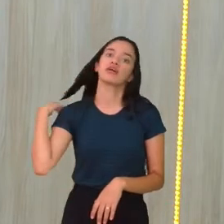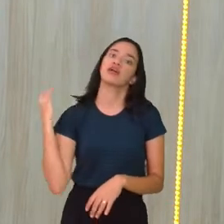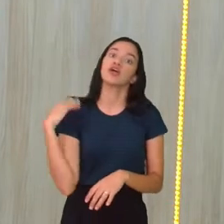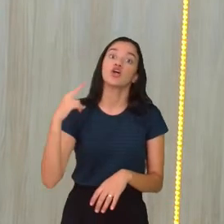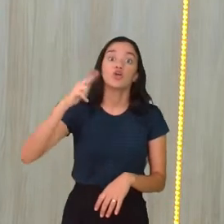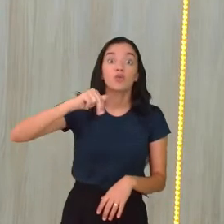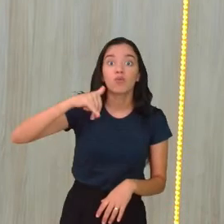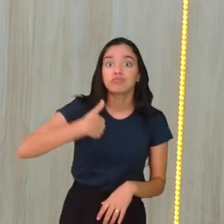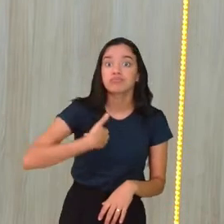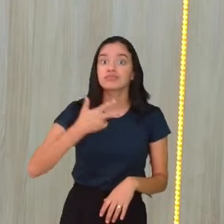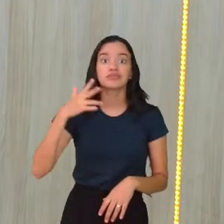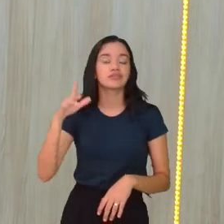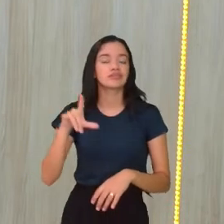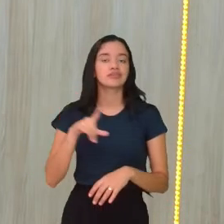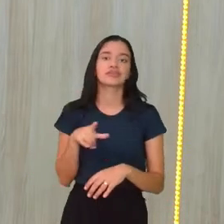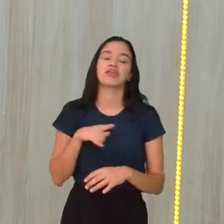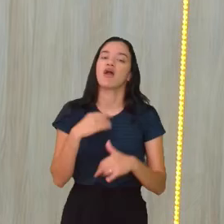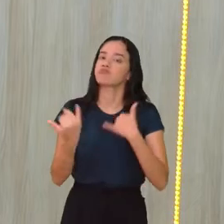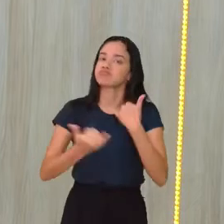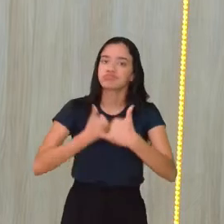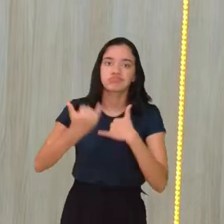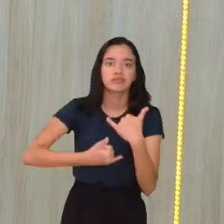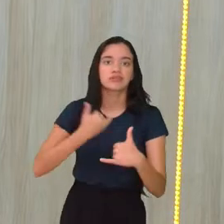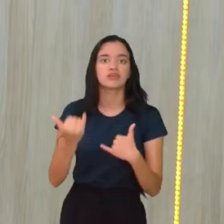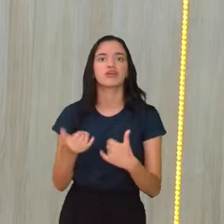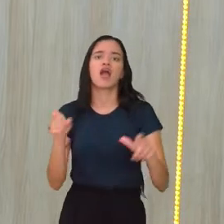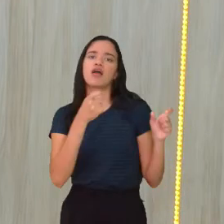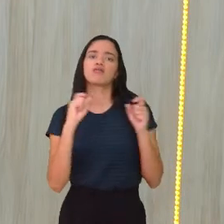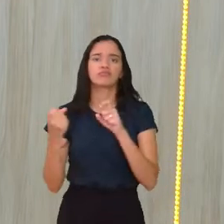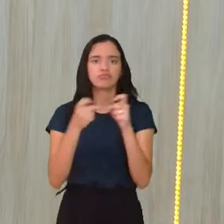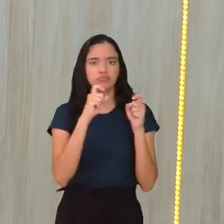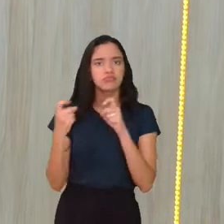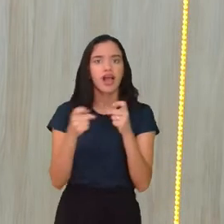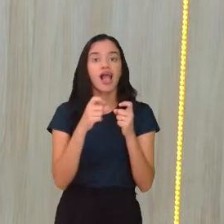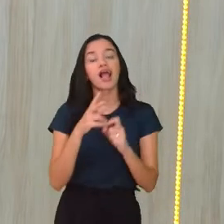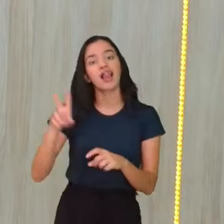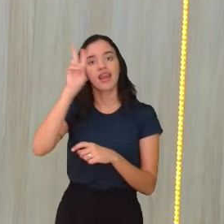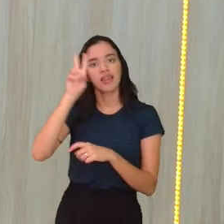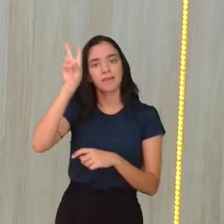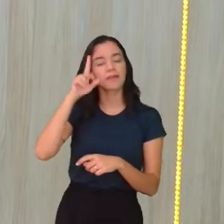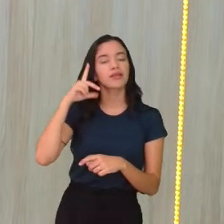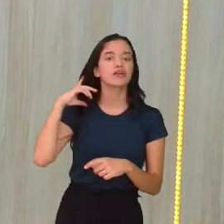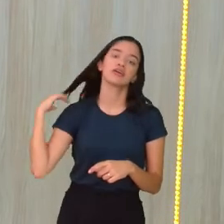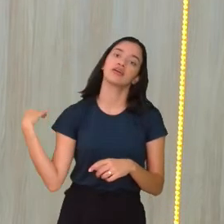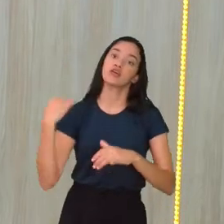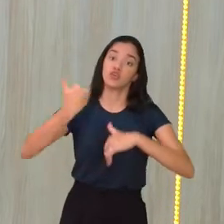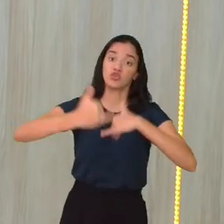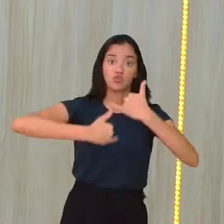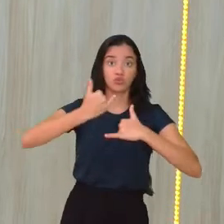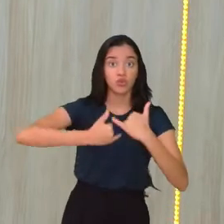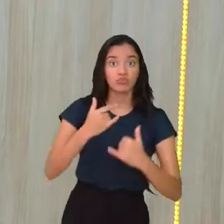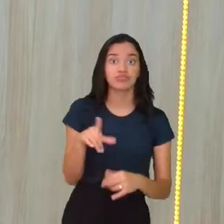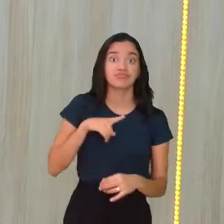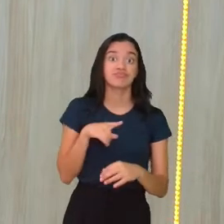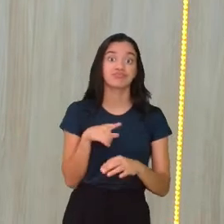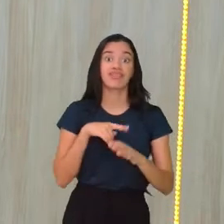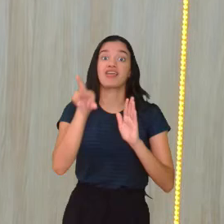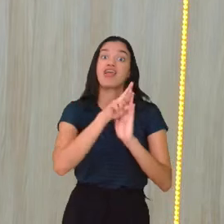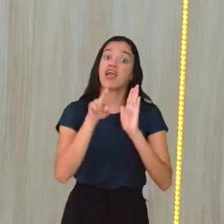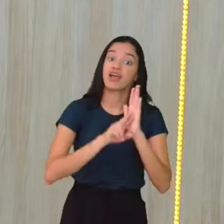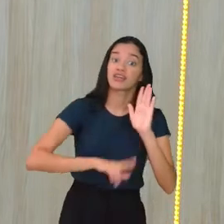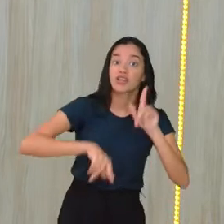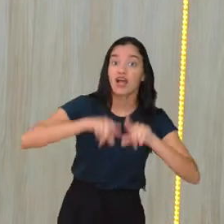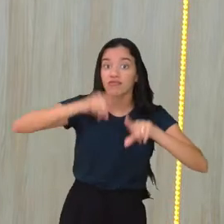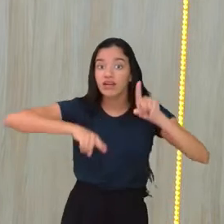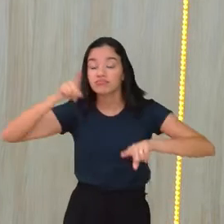nunca tinham jogado assim. E aí a gente entrou nesse debate de relembrar que o jogo ele tem regras